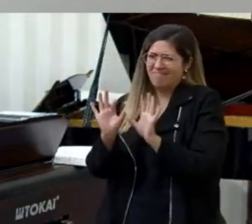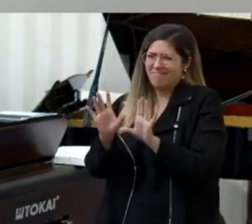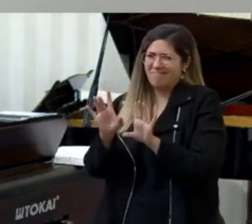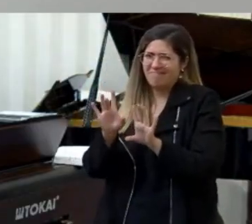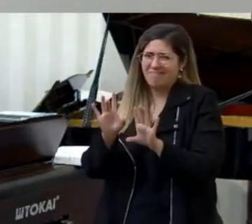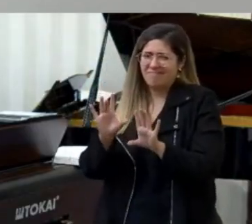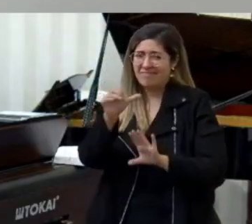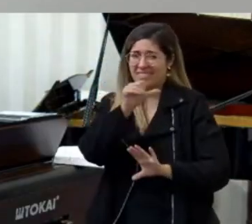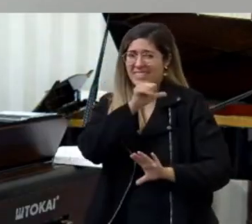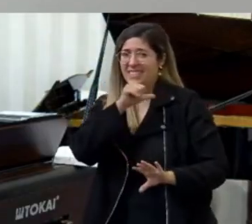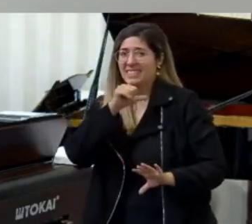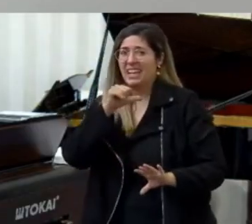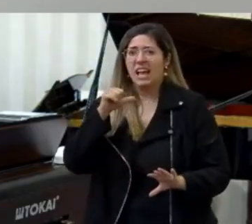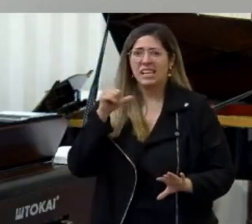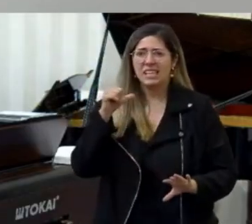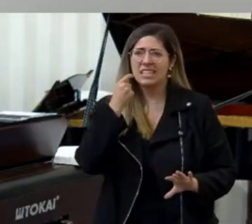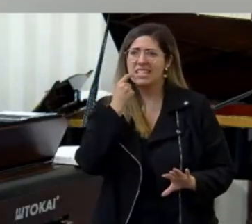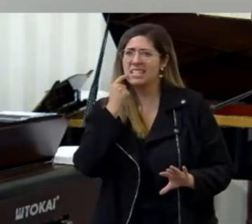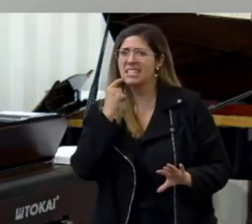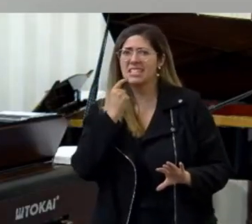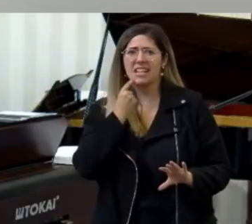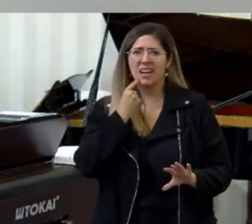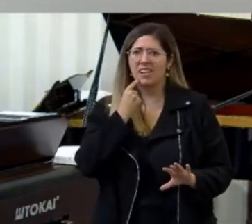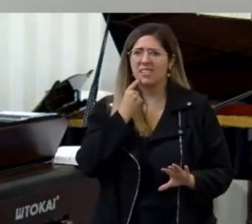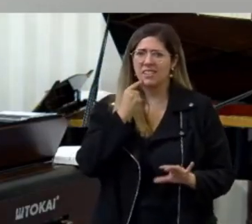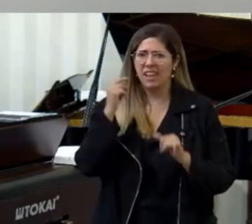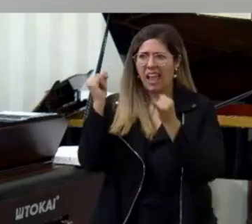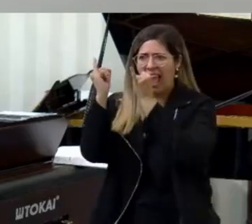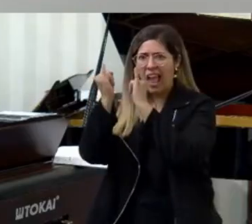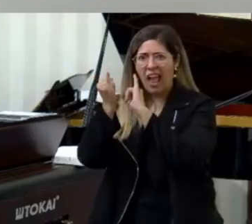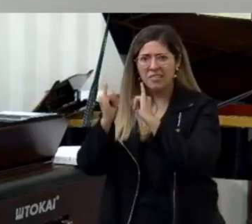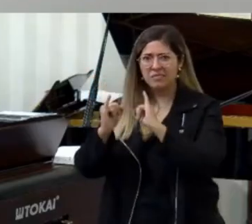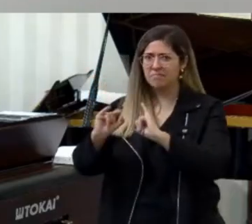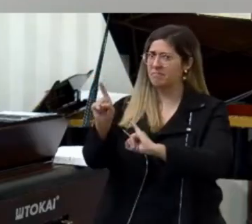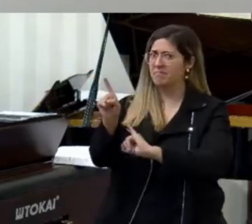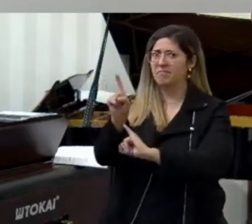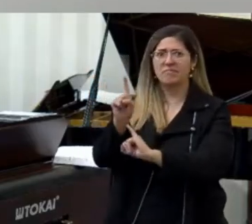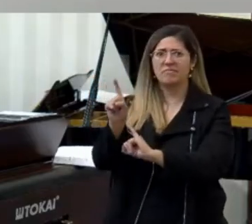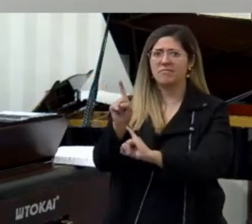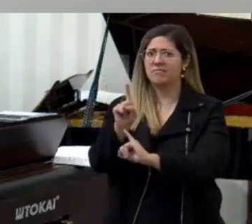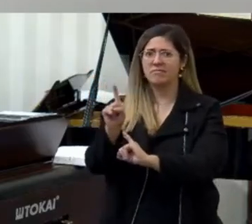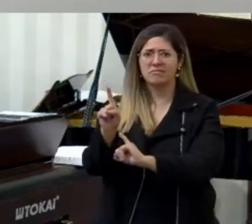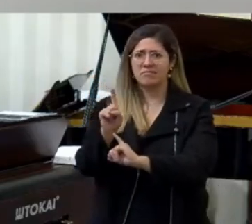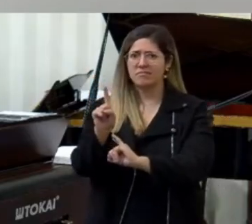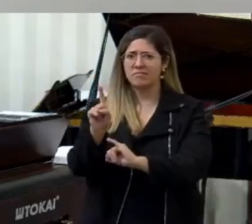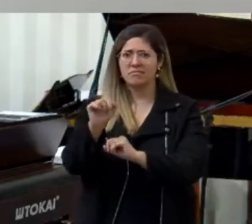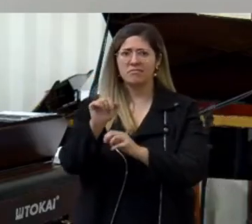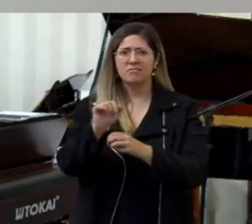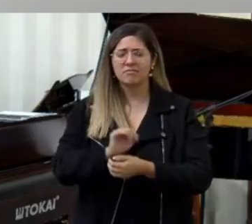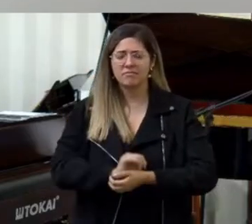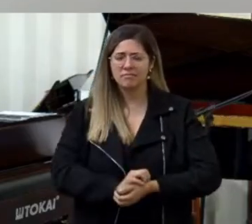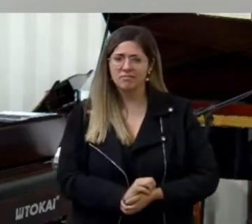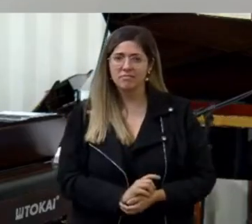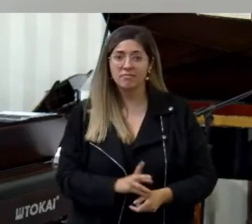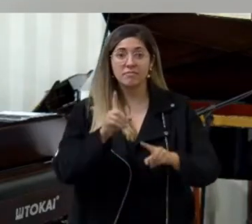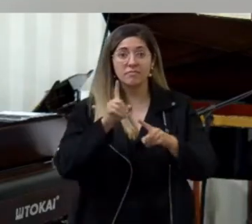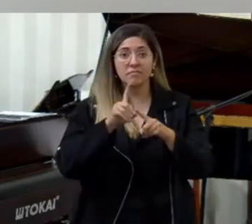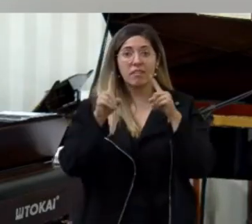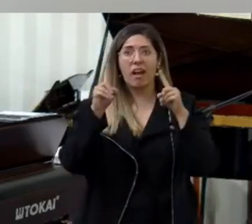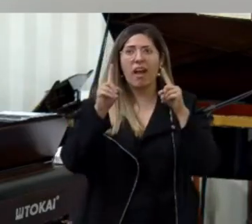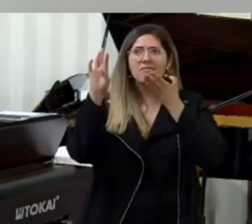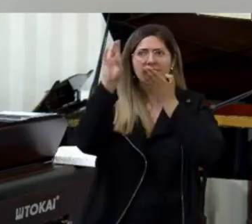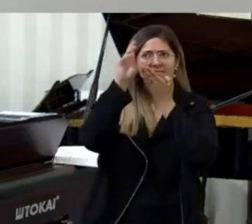libações de sangue, e os meus lábios não pronunciarão o nome ou os nomes deles.